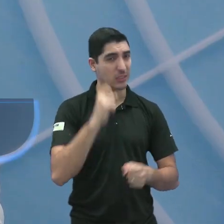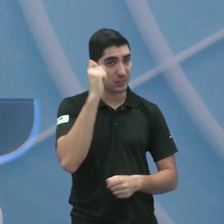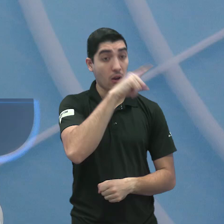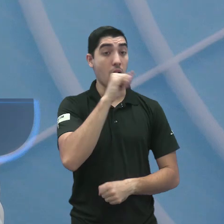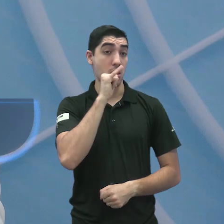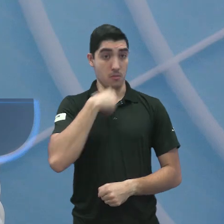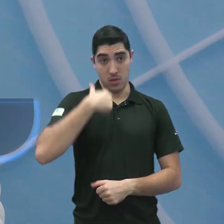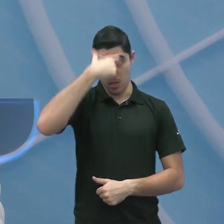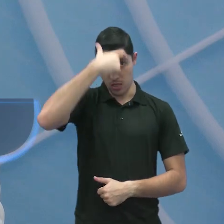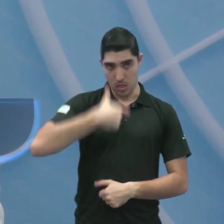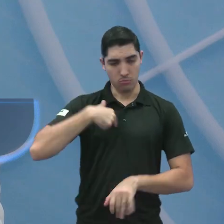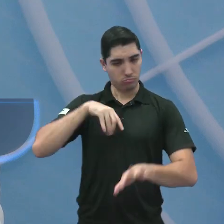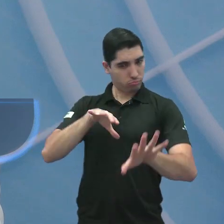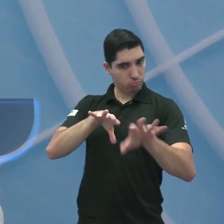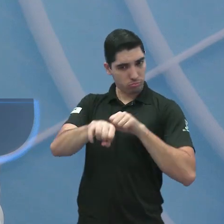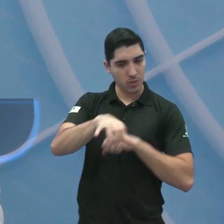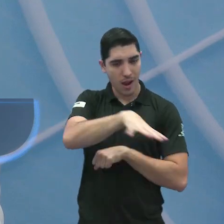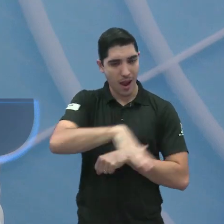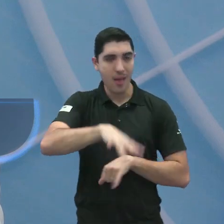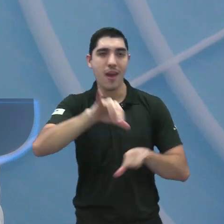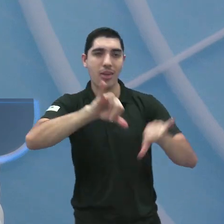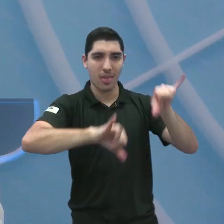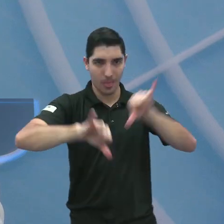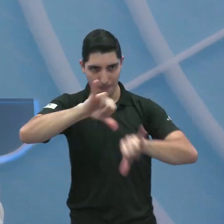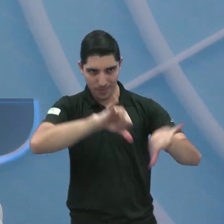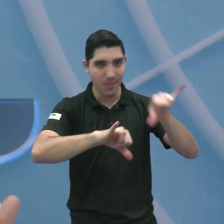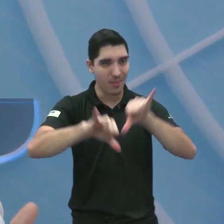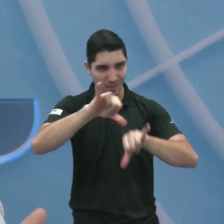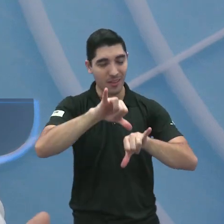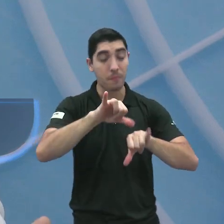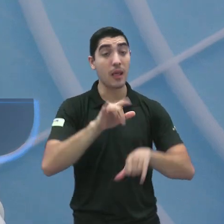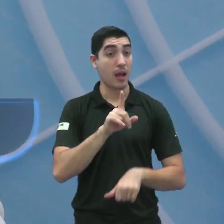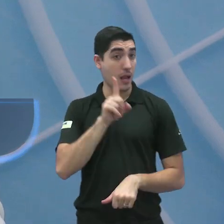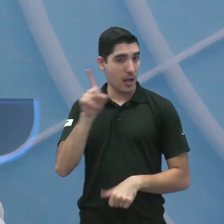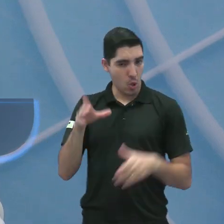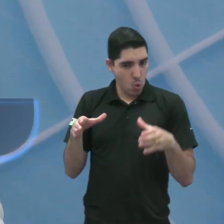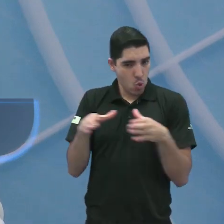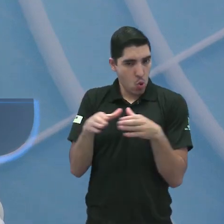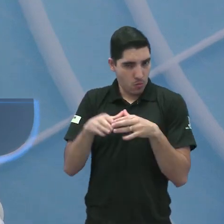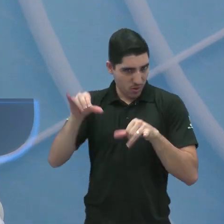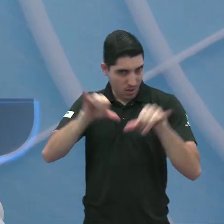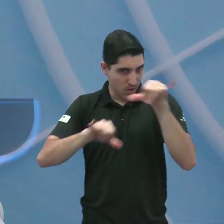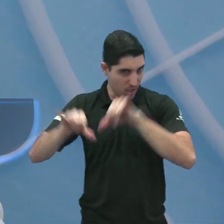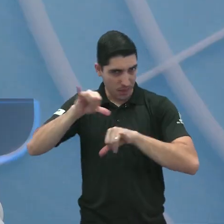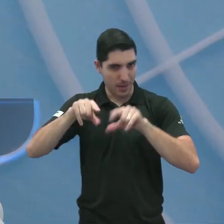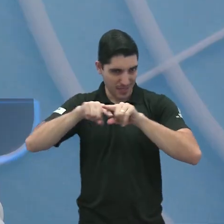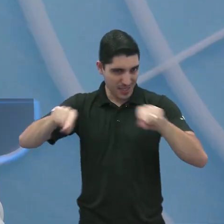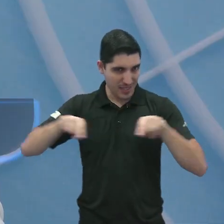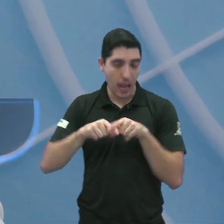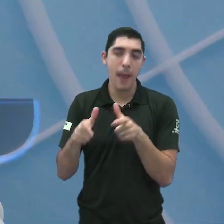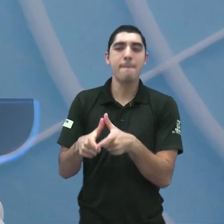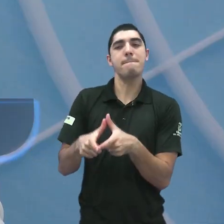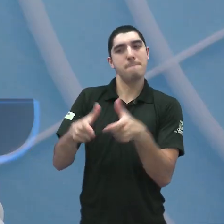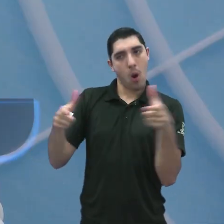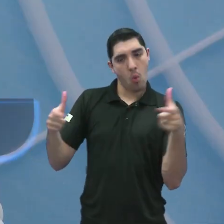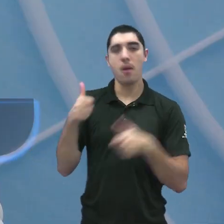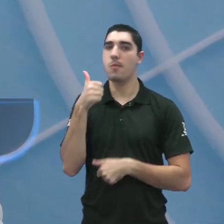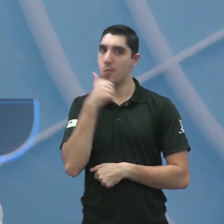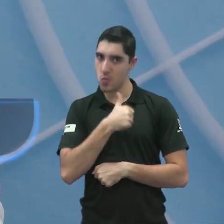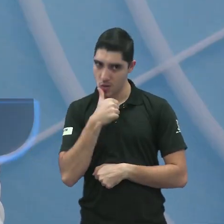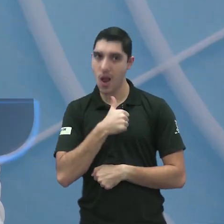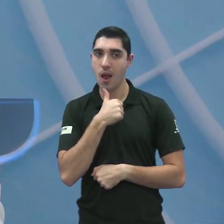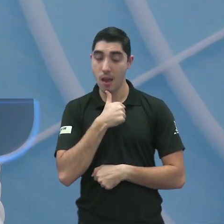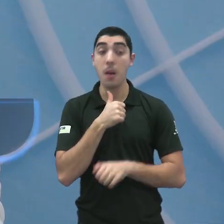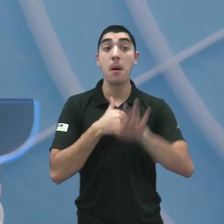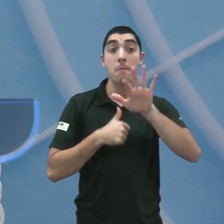me formei em Química e na minha turma, na Química, majoritariamente temos mulheres, mas de todas as